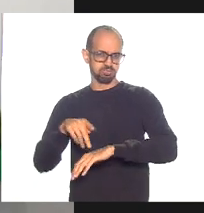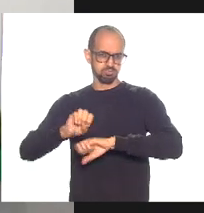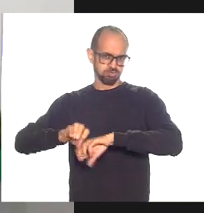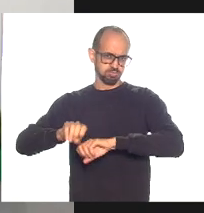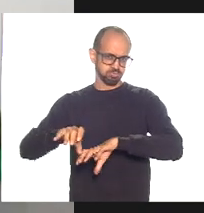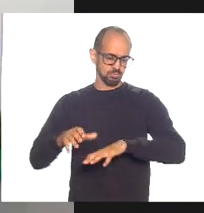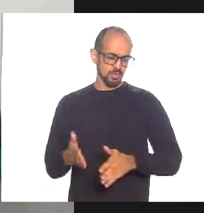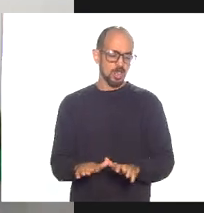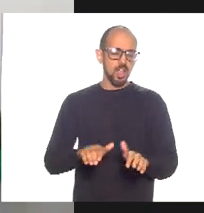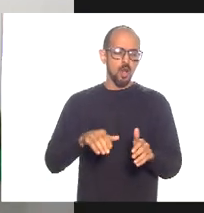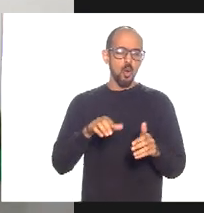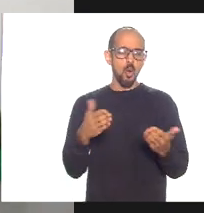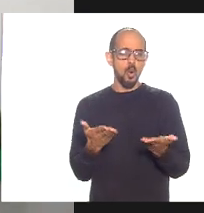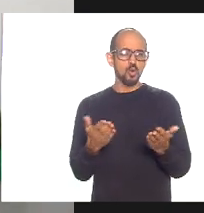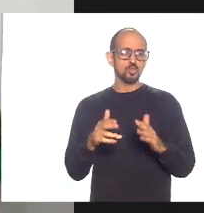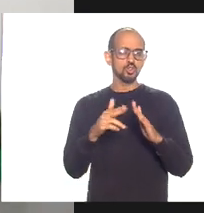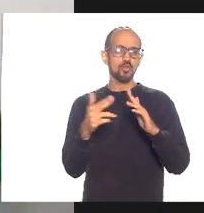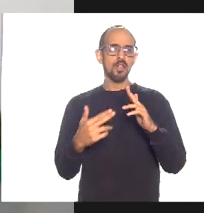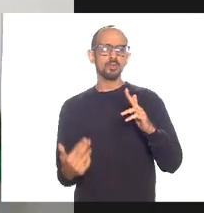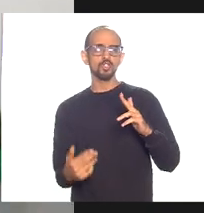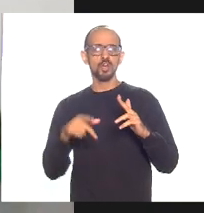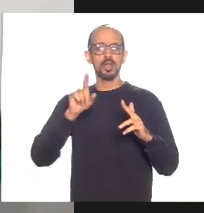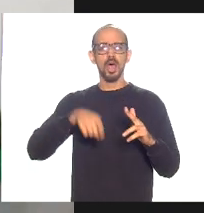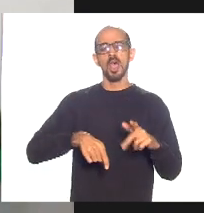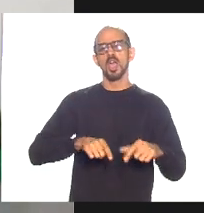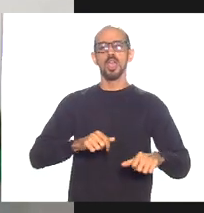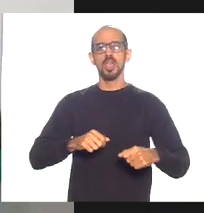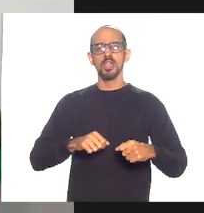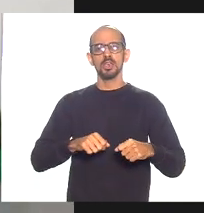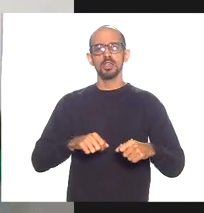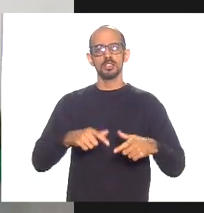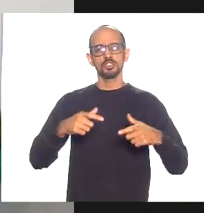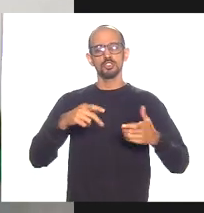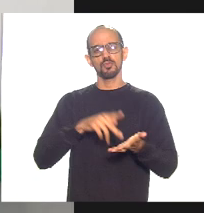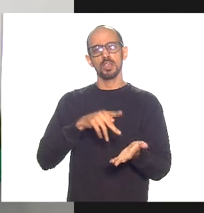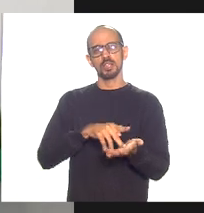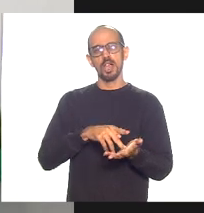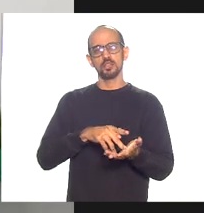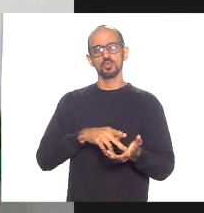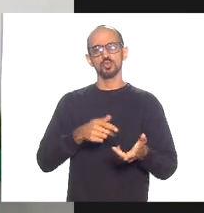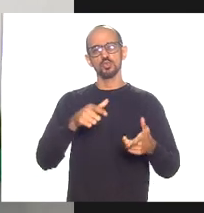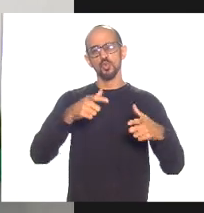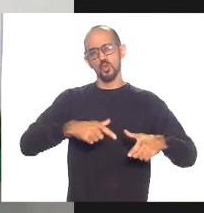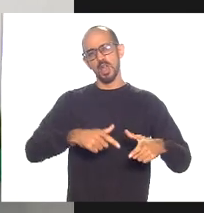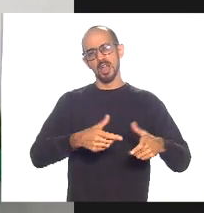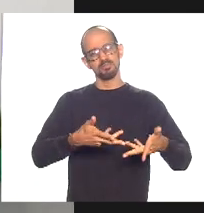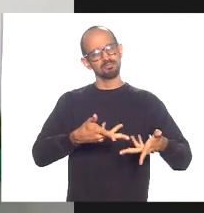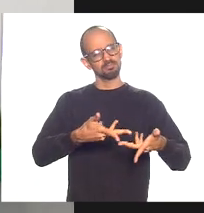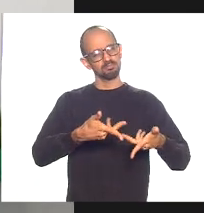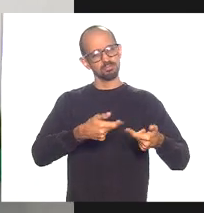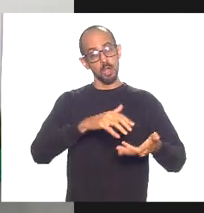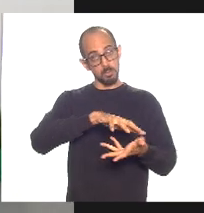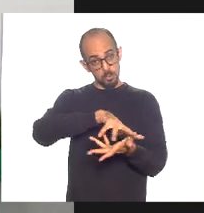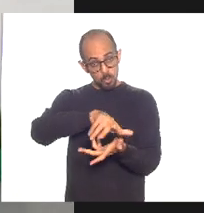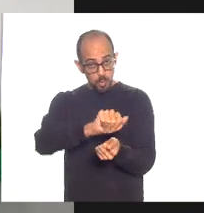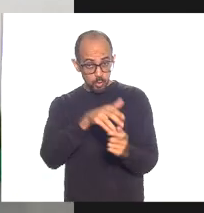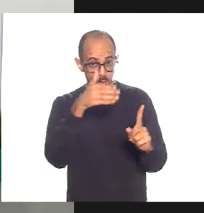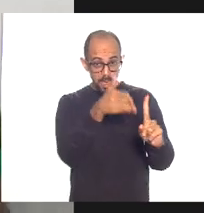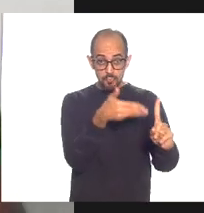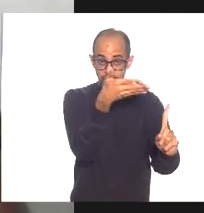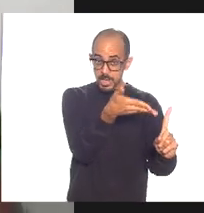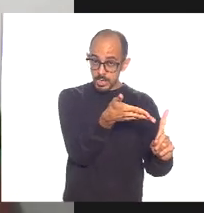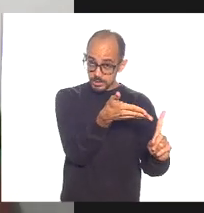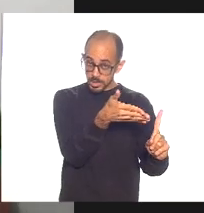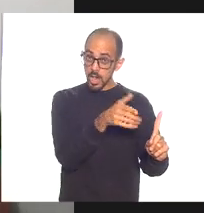UFRJ e consolida esse espaço de excelência mundial e, portanto, esse projeto